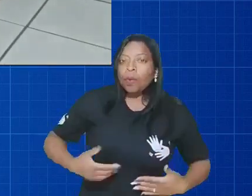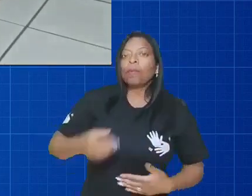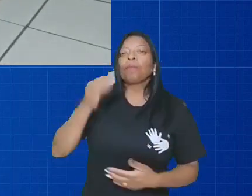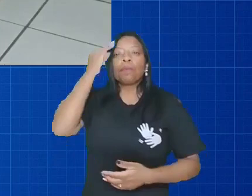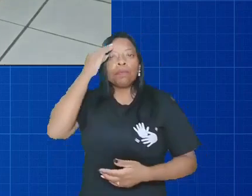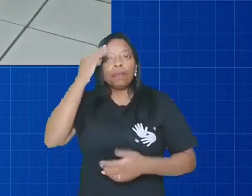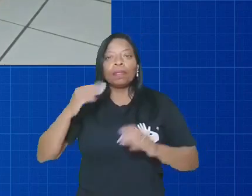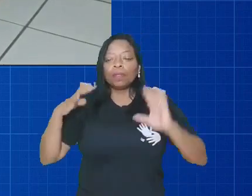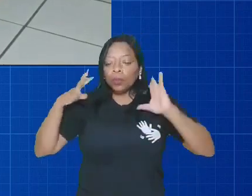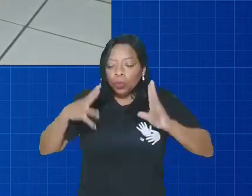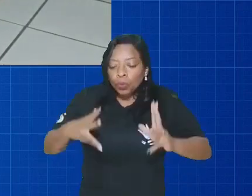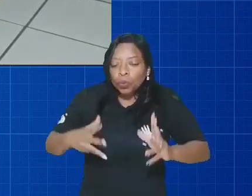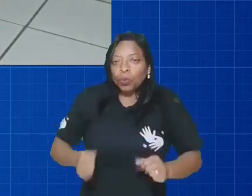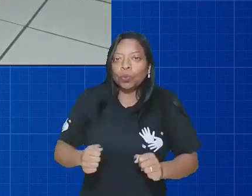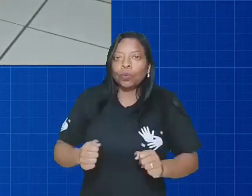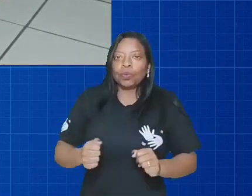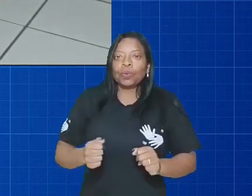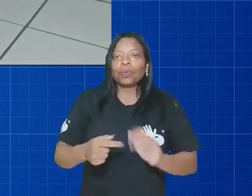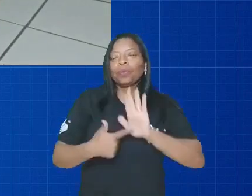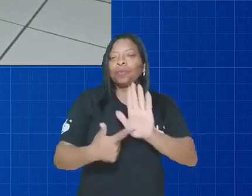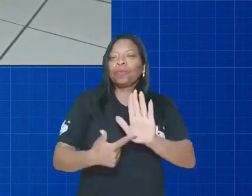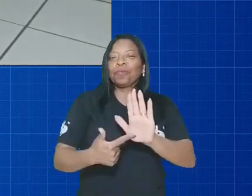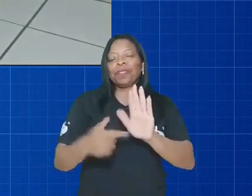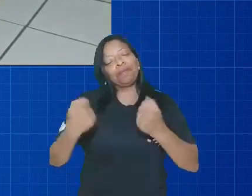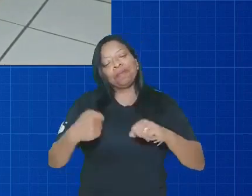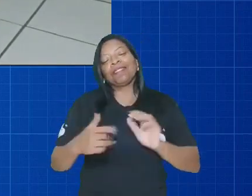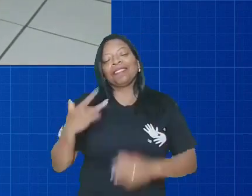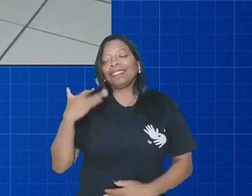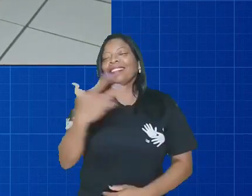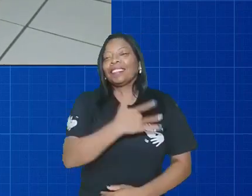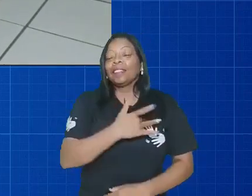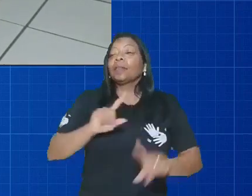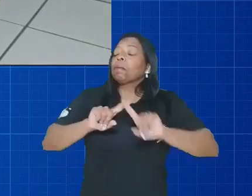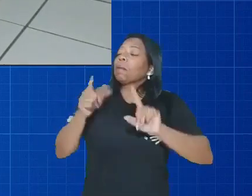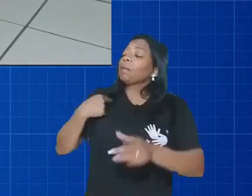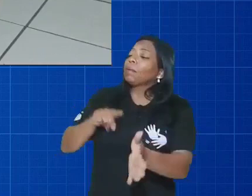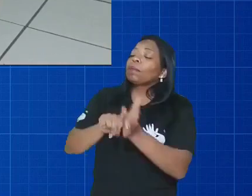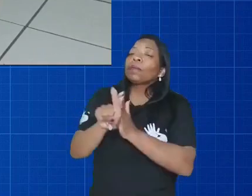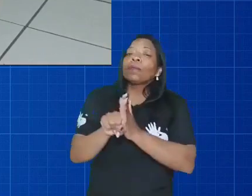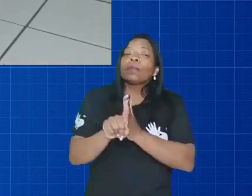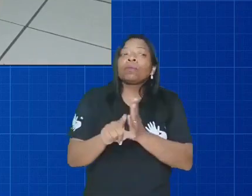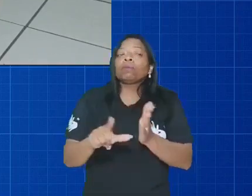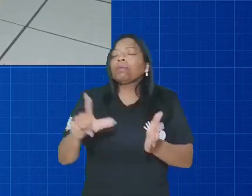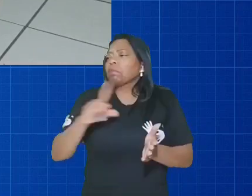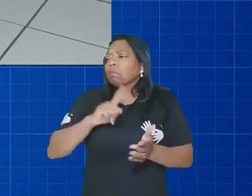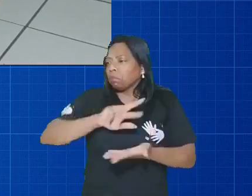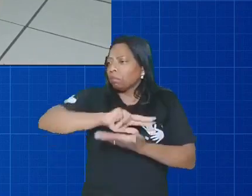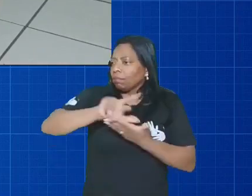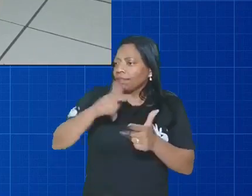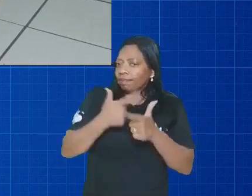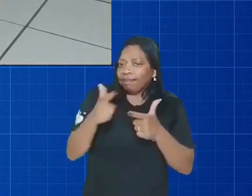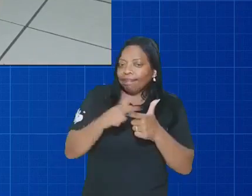percepção, Priscila, que você traz, quais são os problemas de saúde mentais presentes nas crianças, né? Porque às vezes a gente